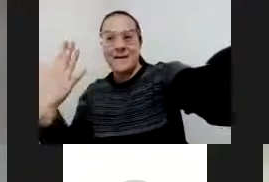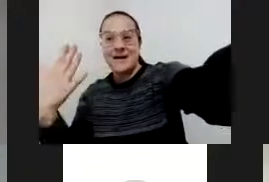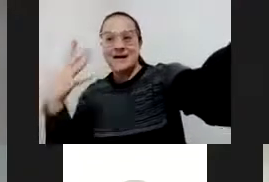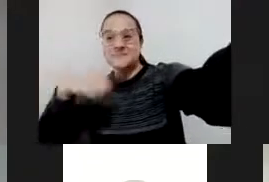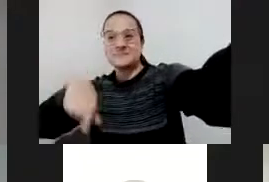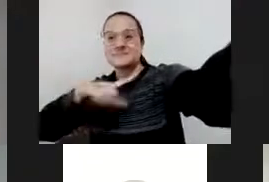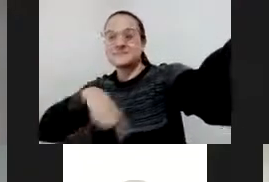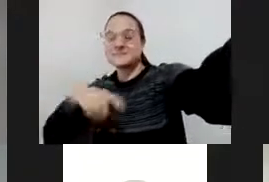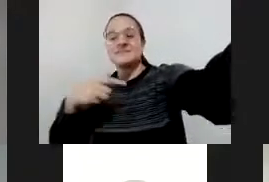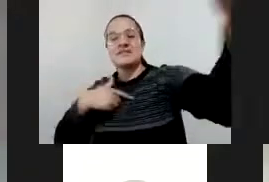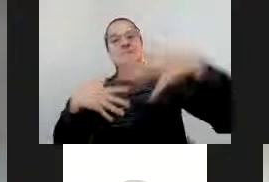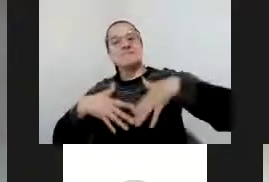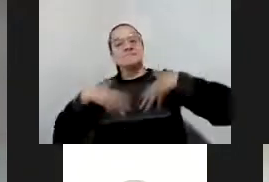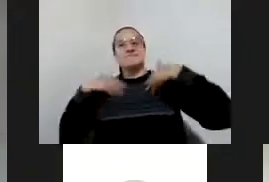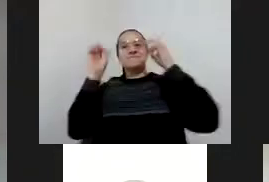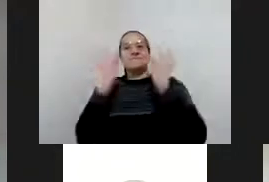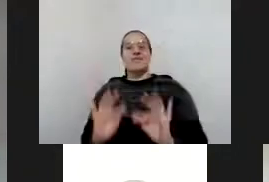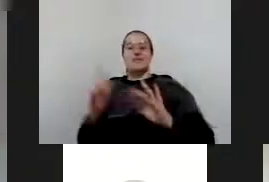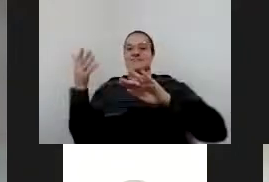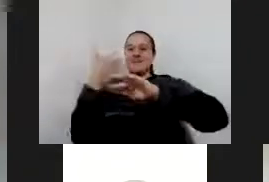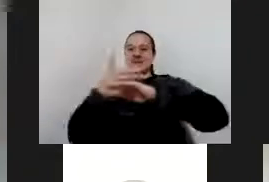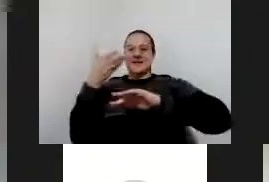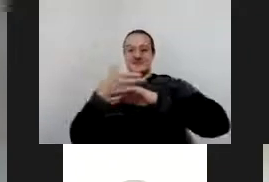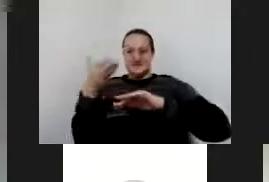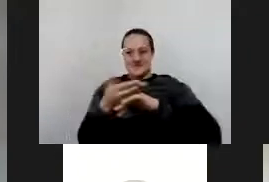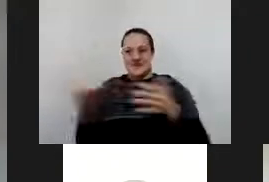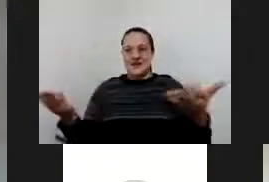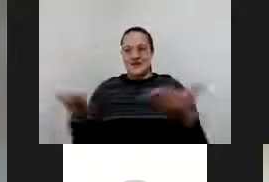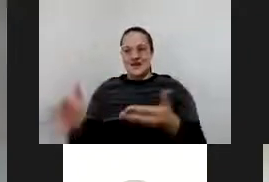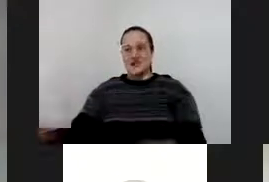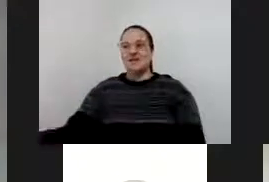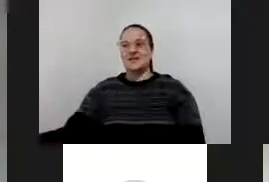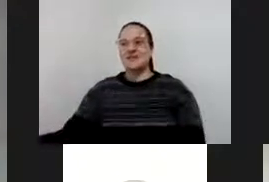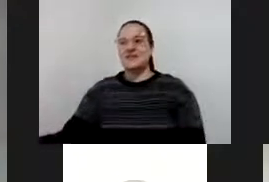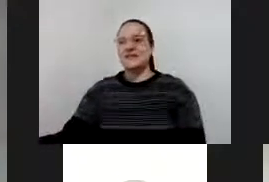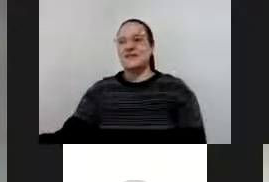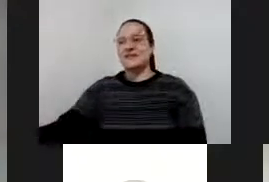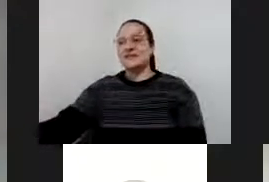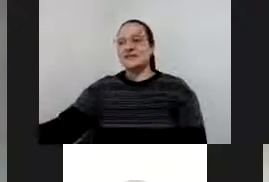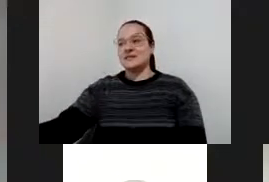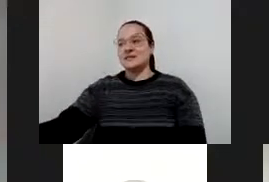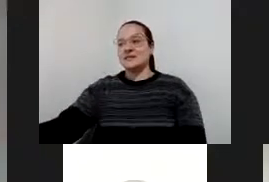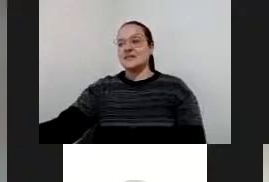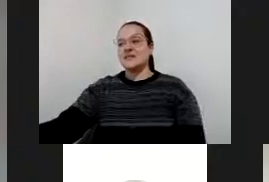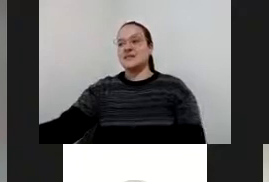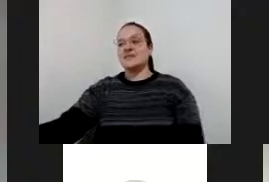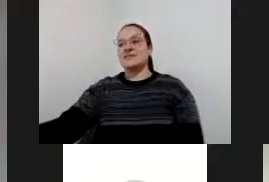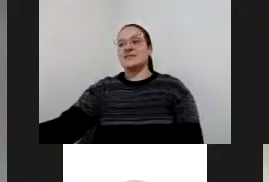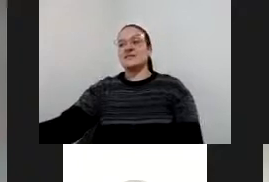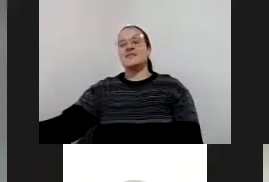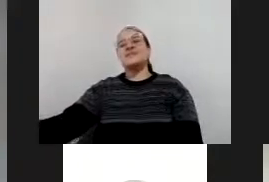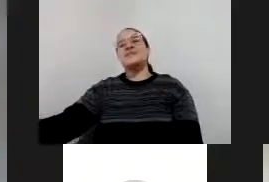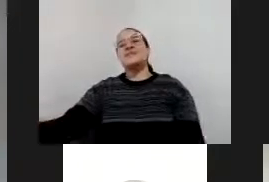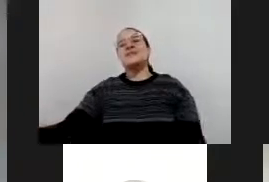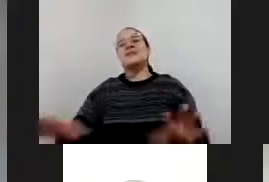honra participar com vocês aí na Ação da Cidadania. Uma honra do João Scaboli e uma honra de todas as entidades